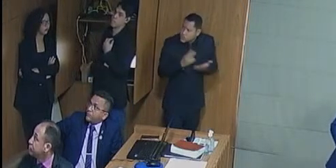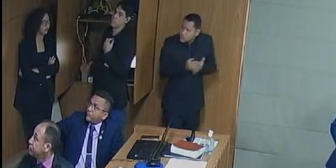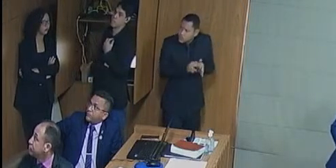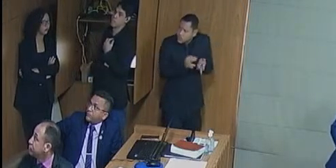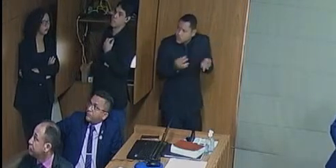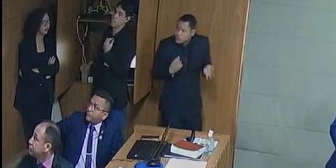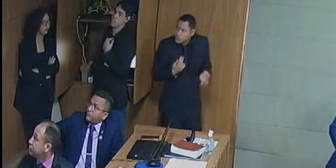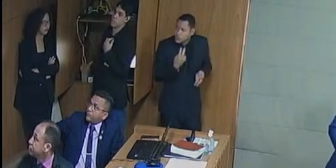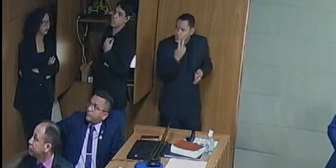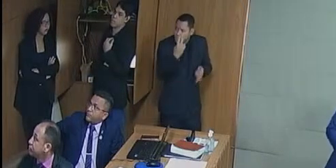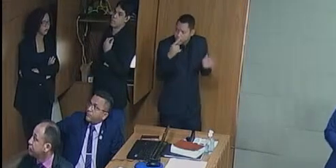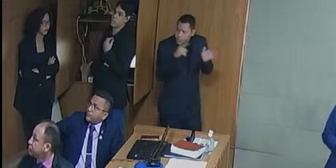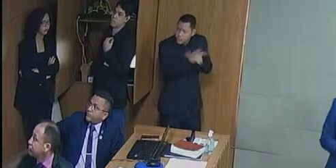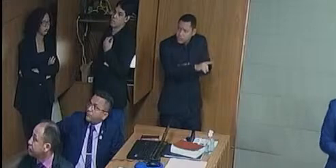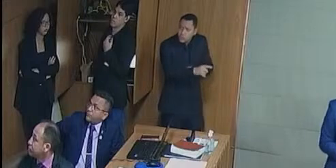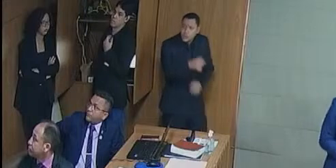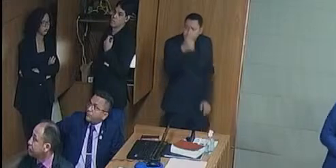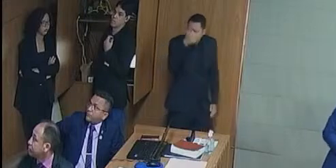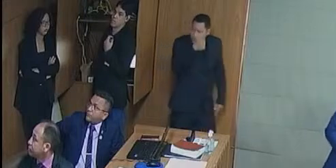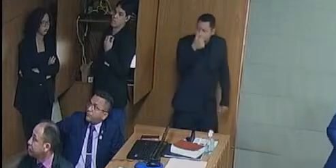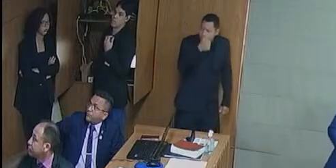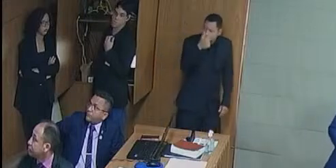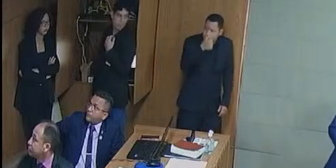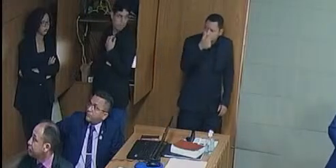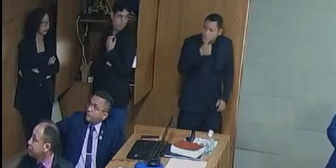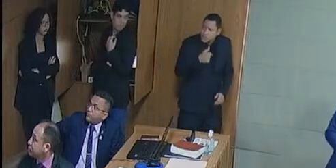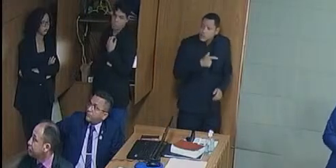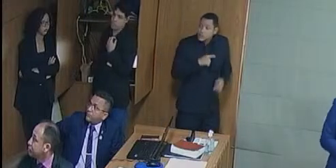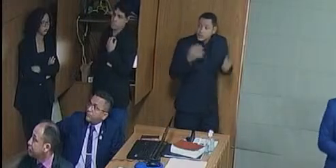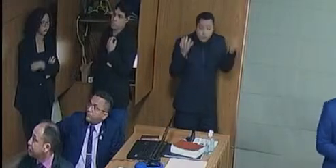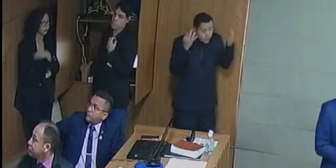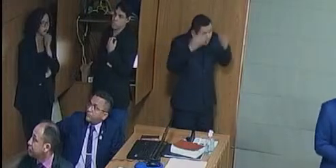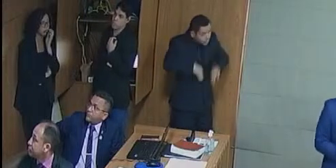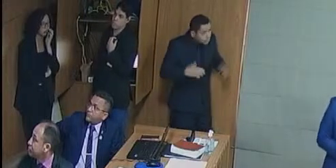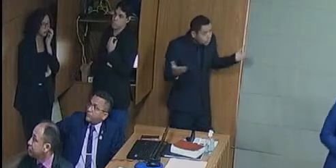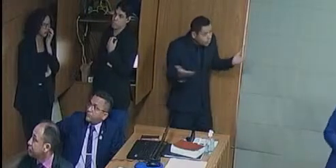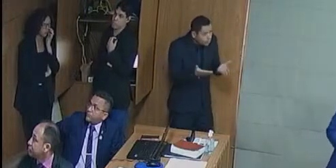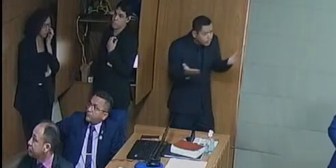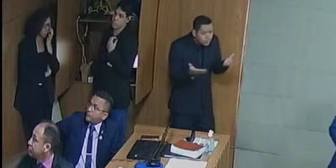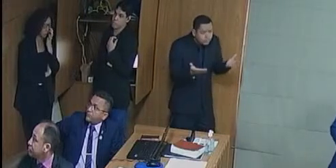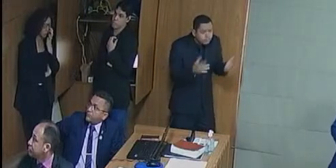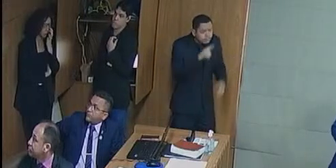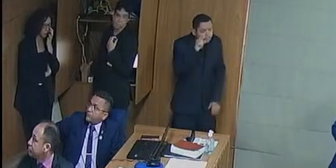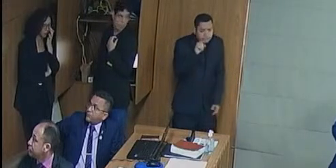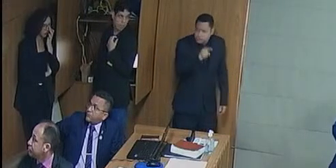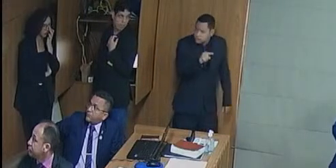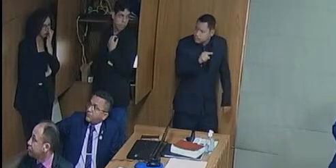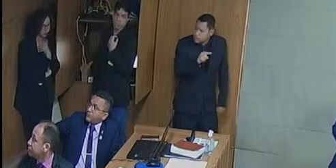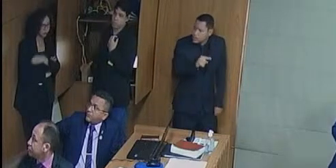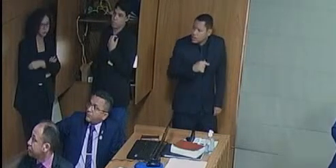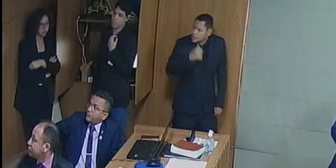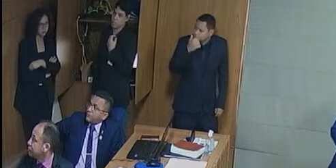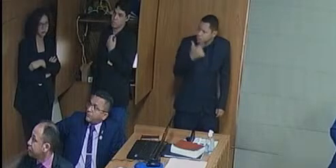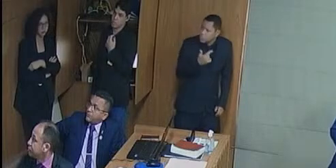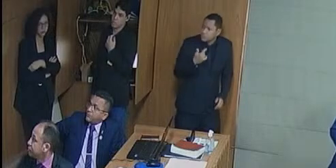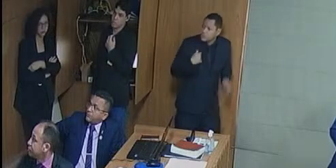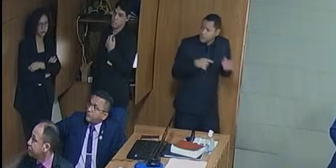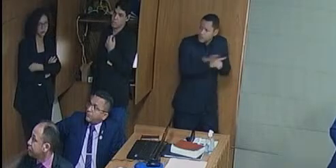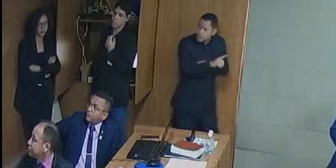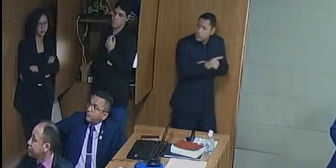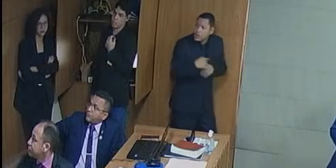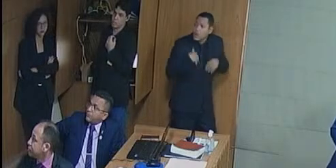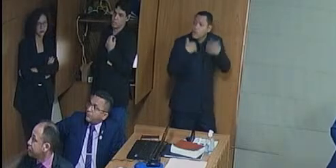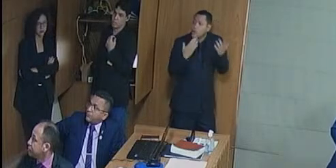duas perguntas a primeira tudo certo para hoje realmente a segunda quanto posso